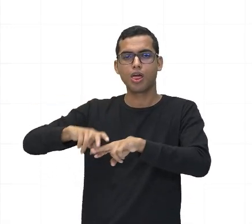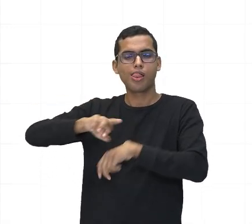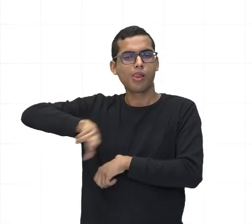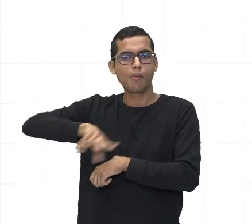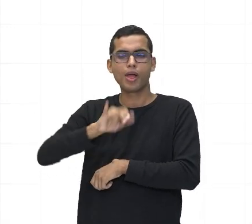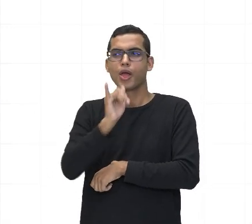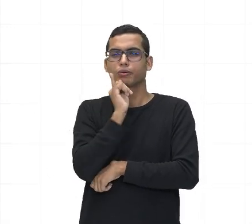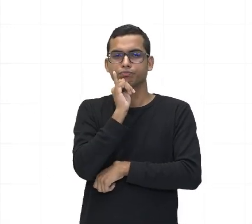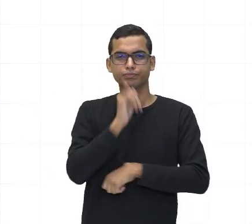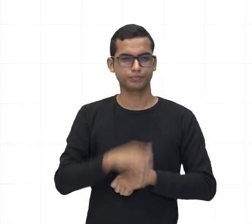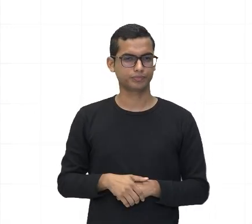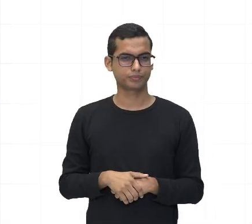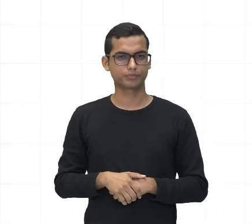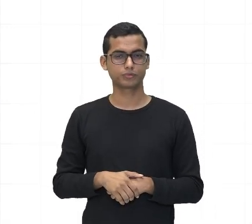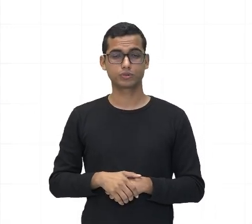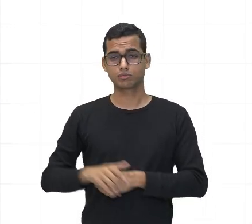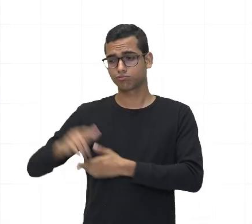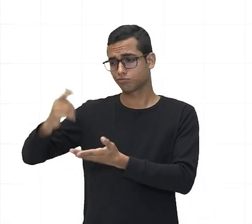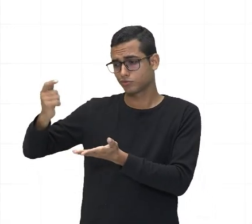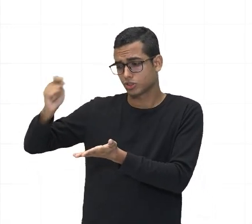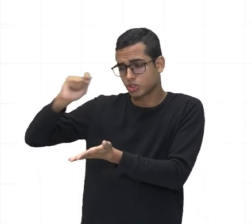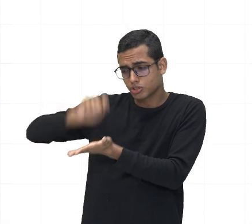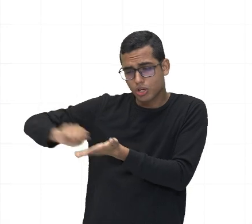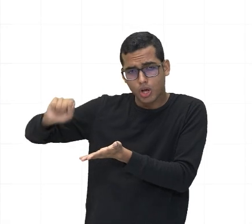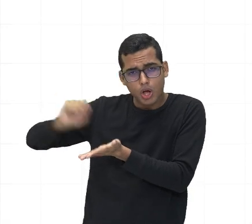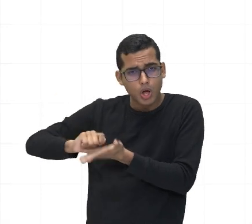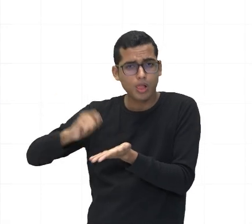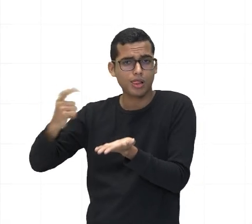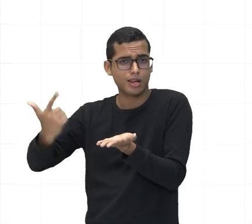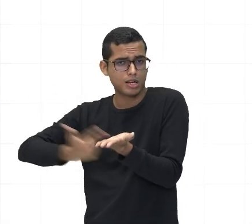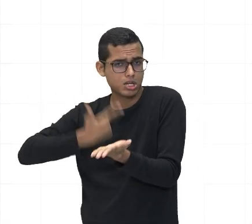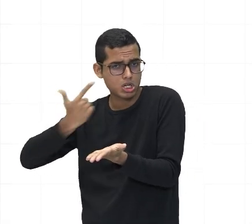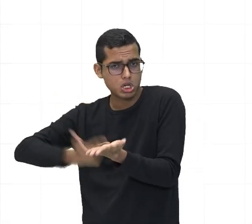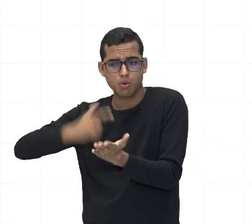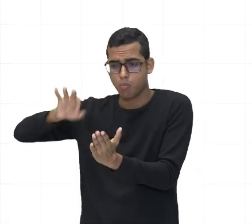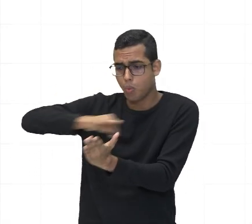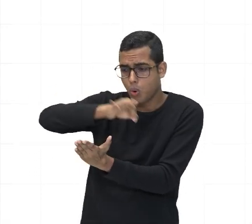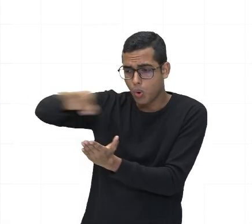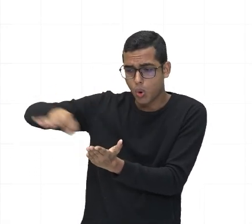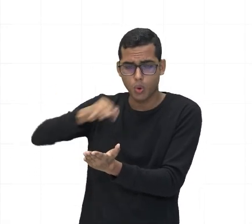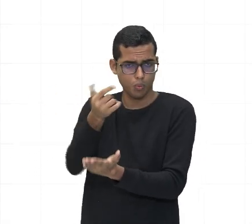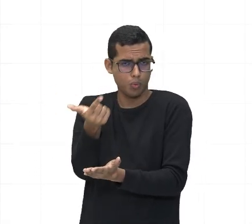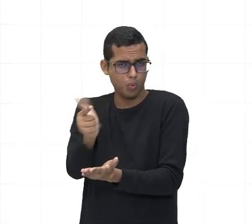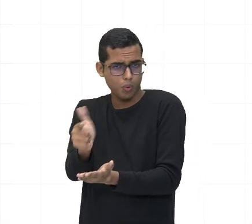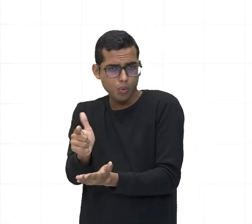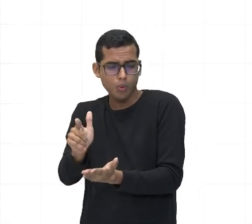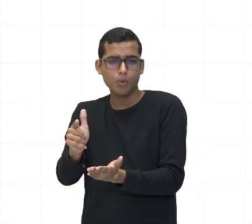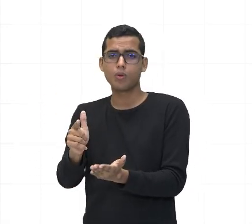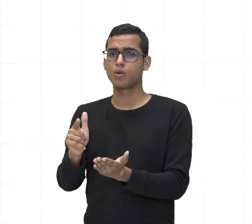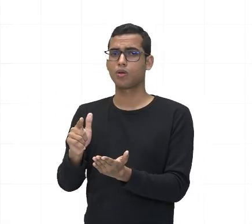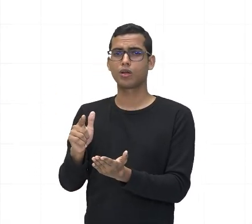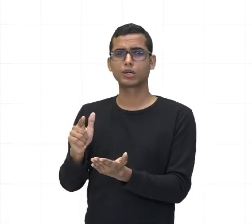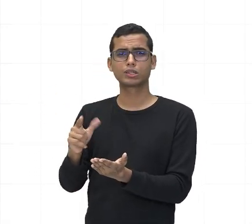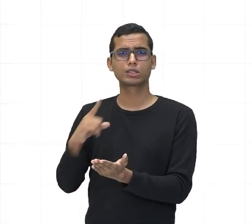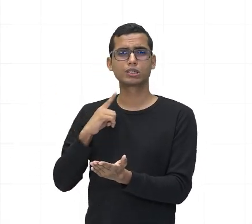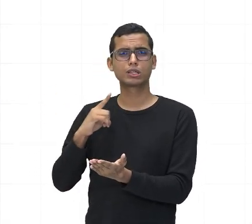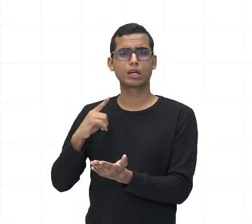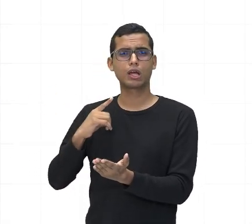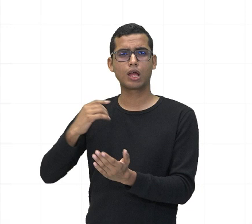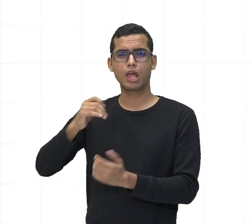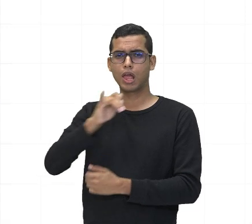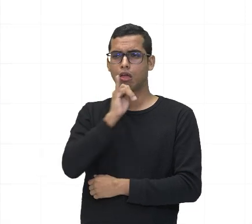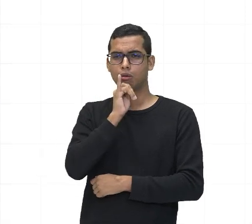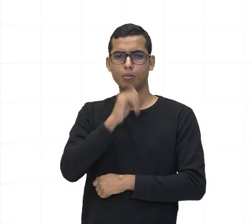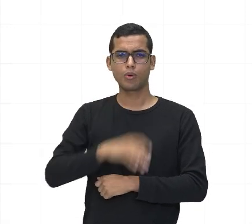não têm nenhum tipo de escritura sagrada, de livro sagrado, que elas são menos religião do que